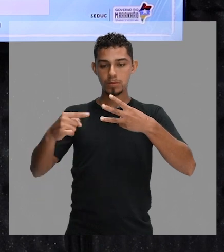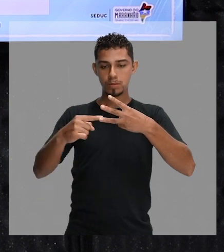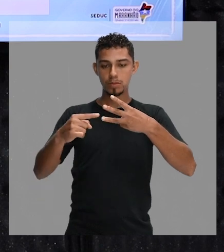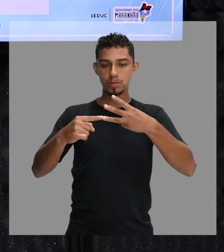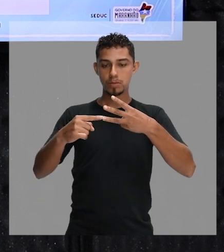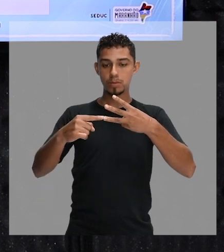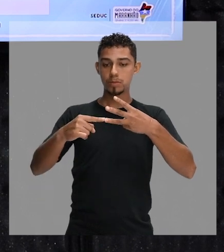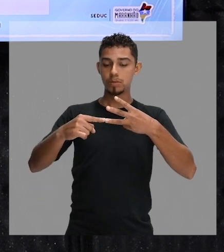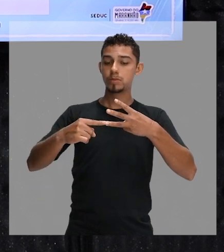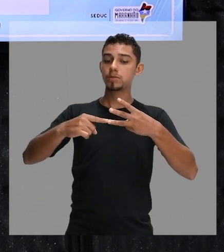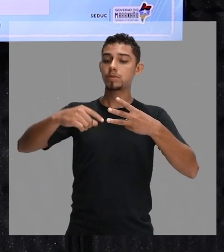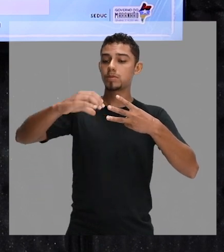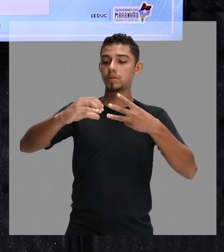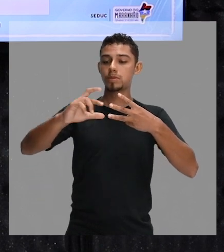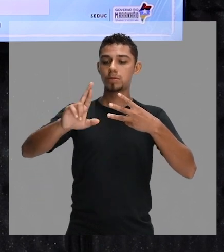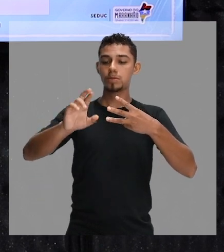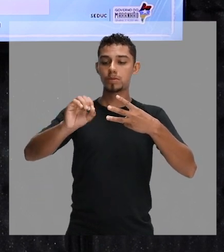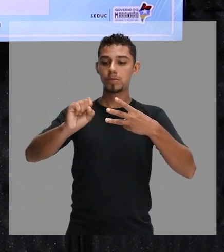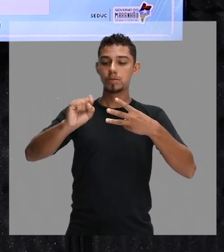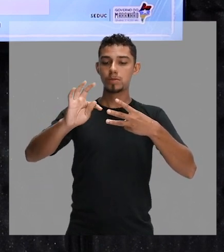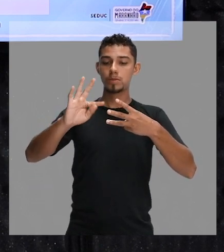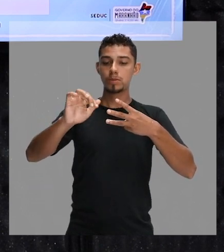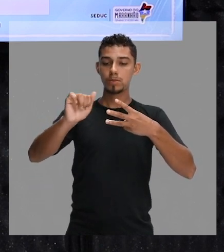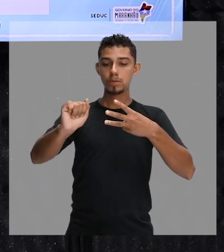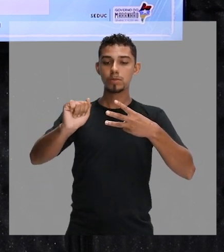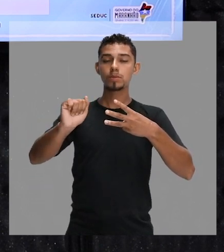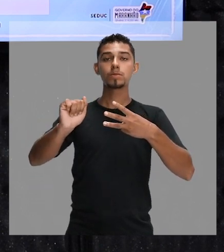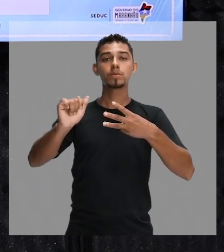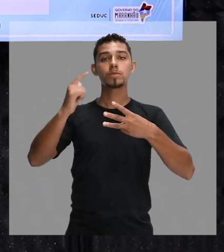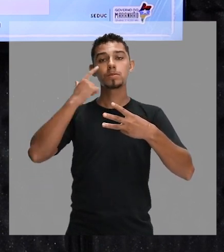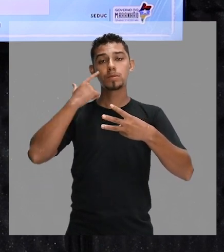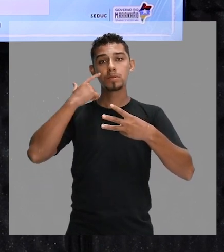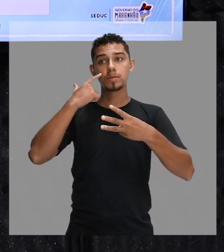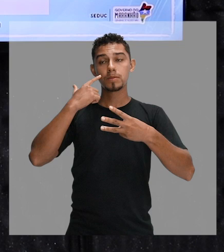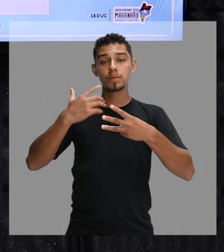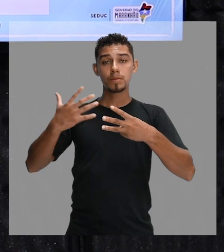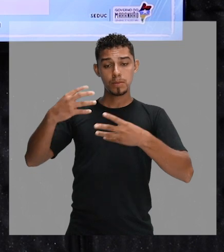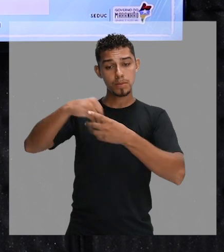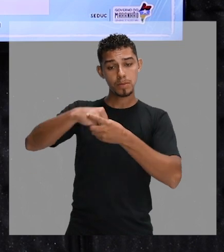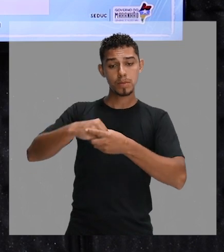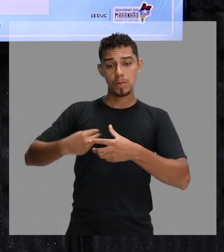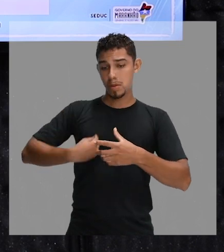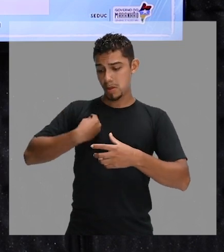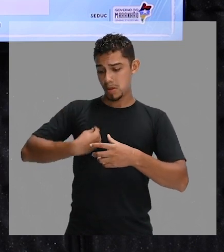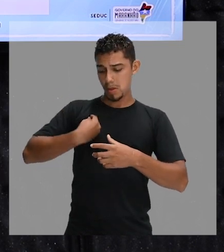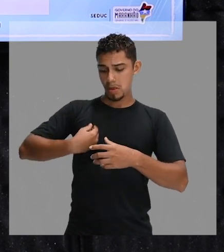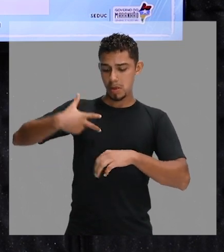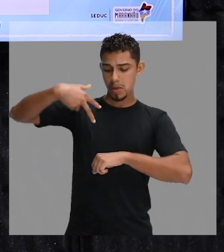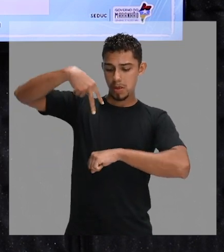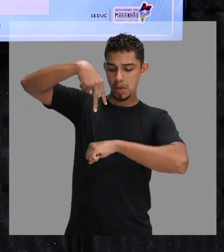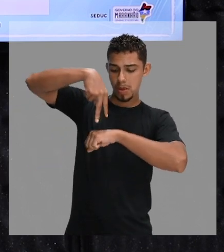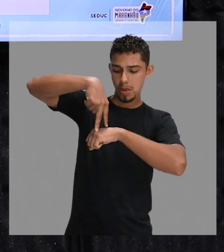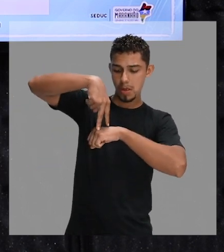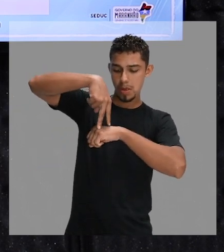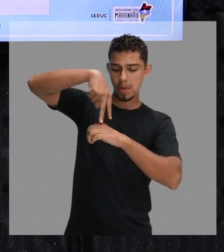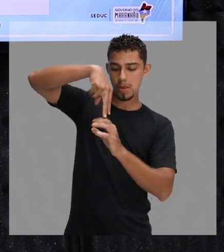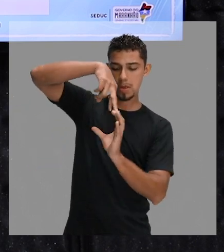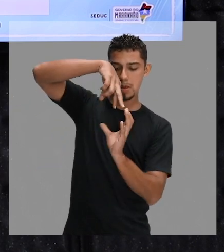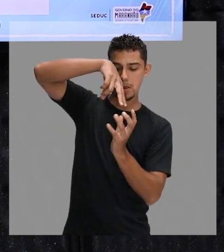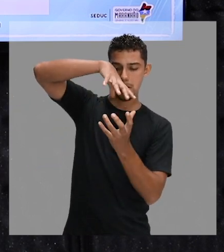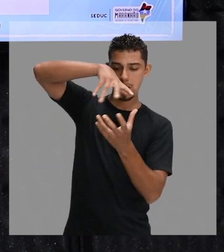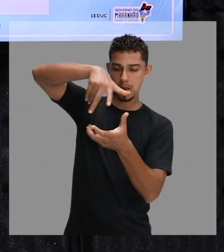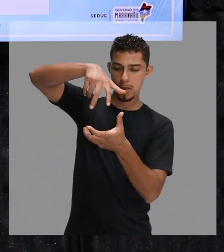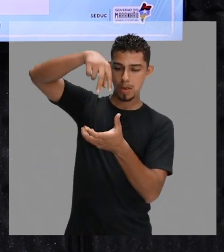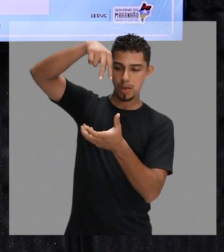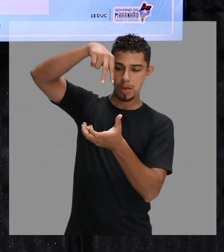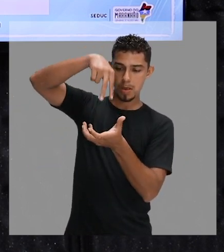a crosta terrestre, que é essa camada mais superficial, que é onde nós estamos com os nossos pés sobre ela. Nós estamos